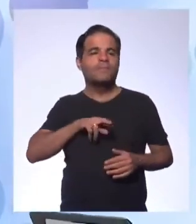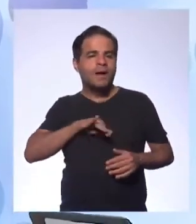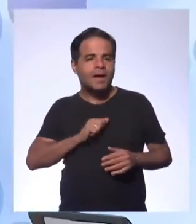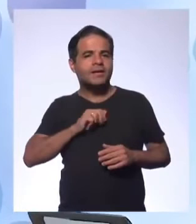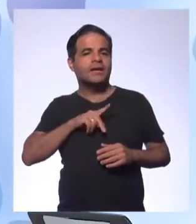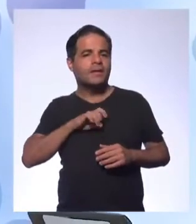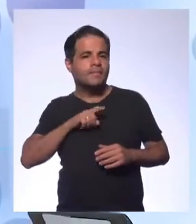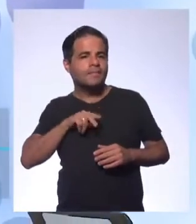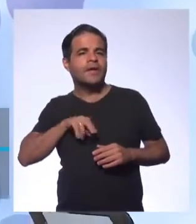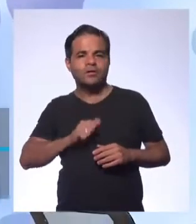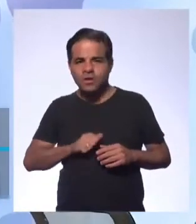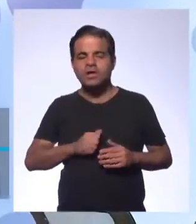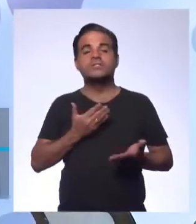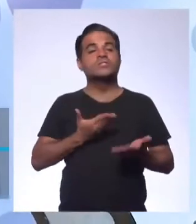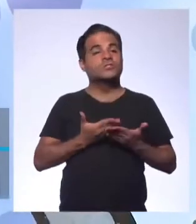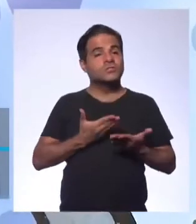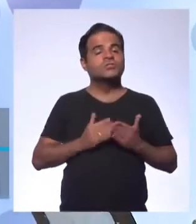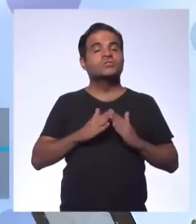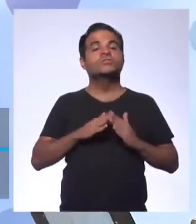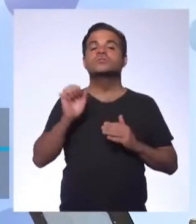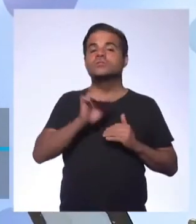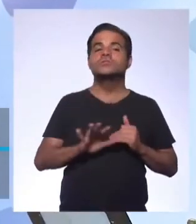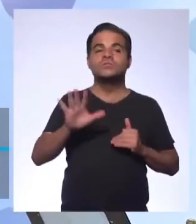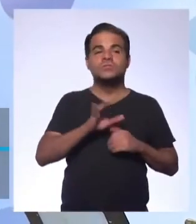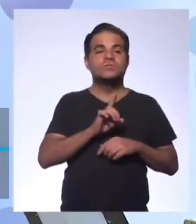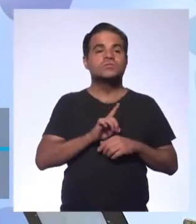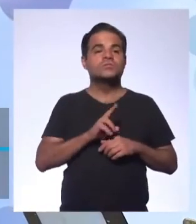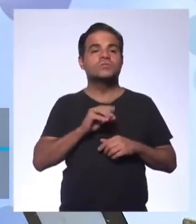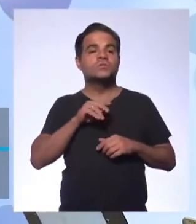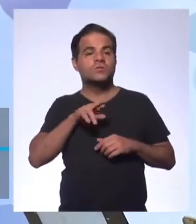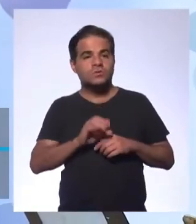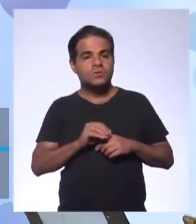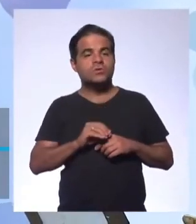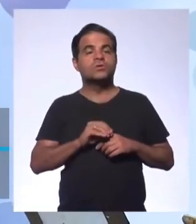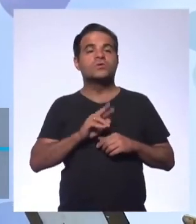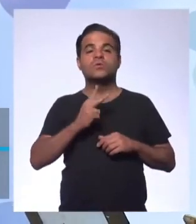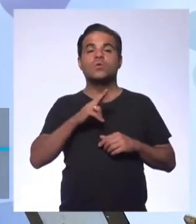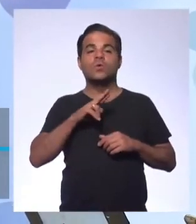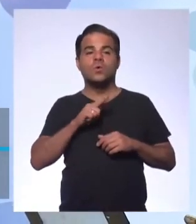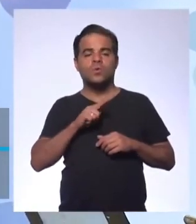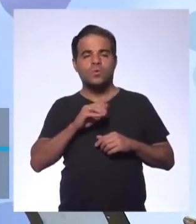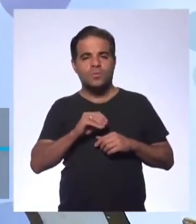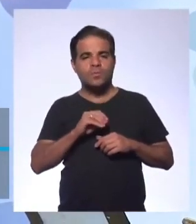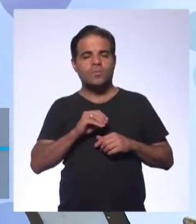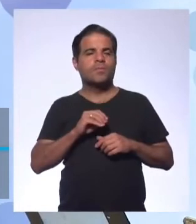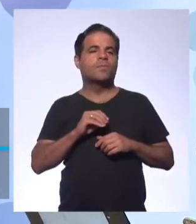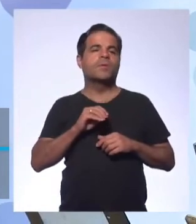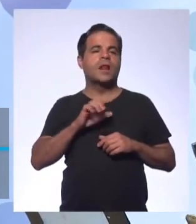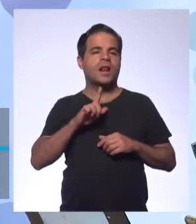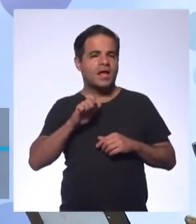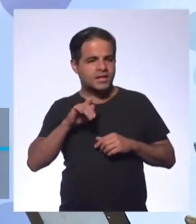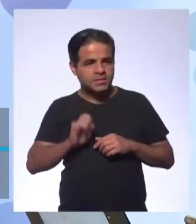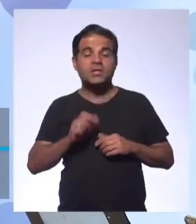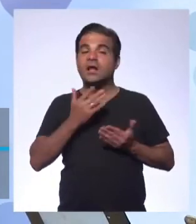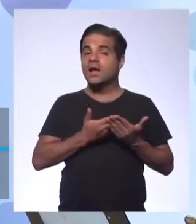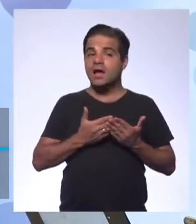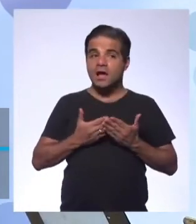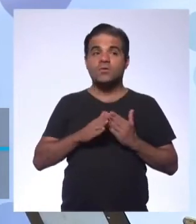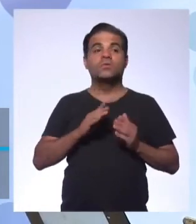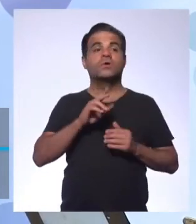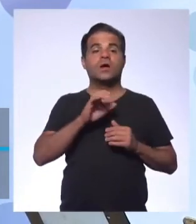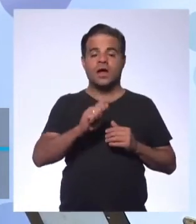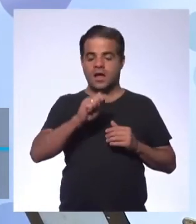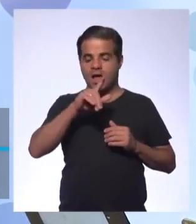da Escola Estadual Dr. Ubaldo Costa Leite. Ela é aluna da professora